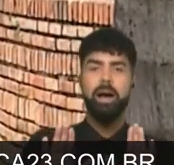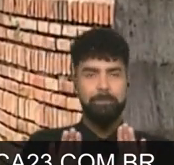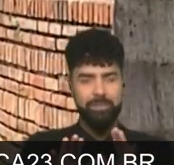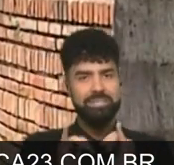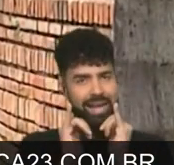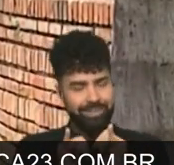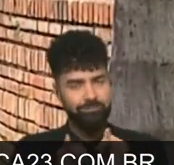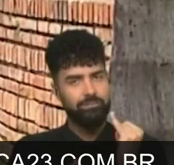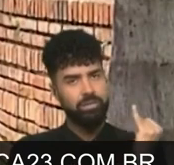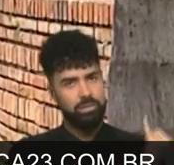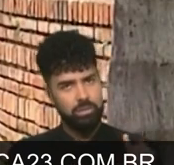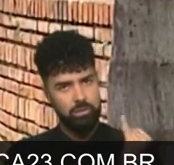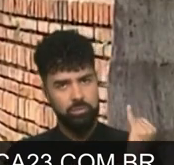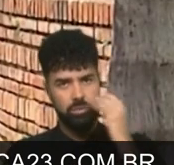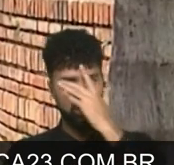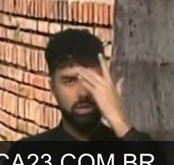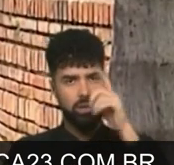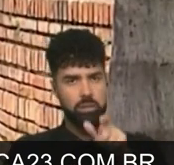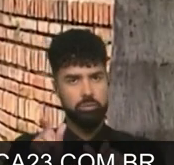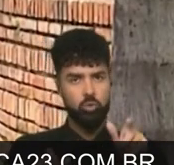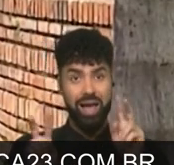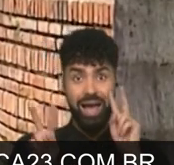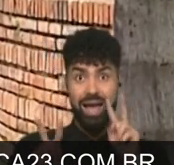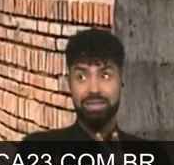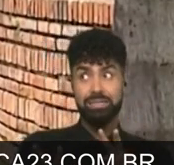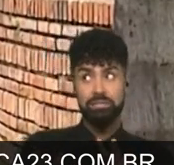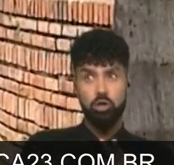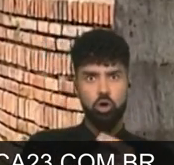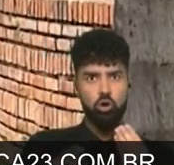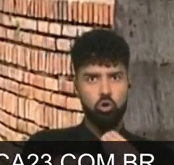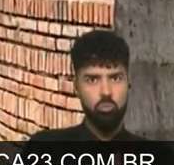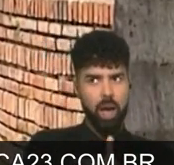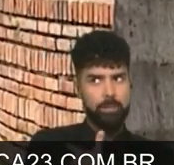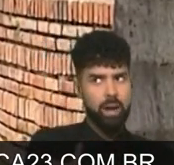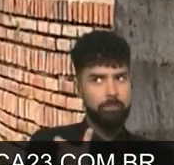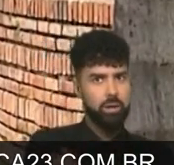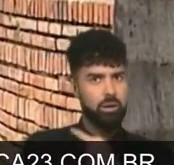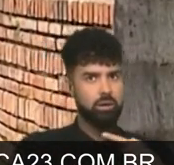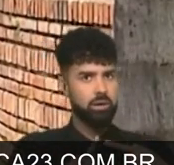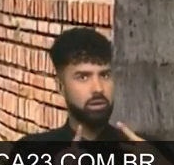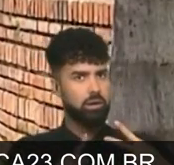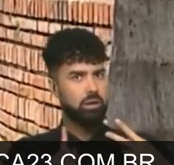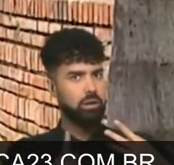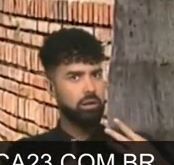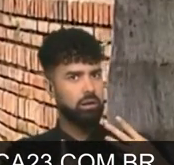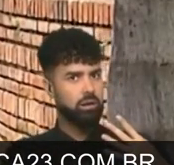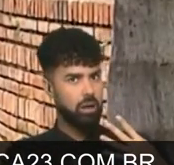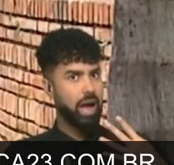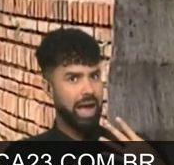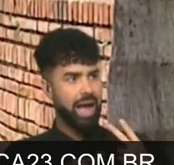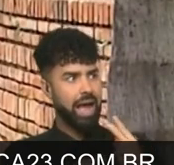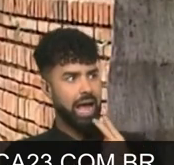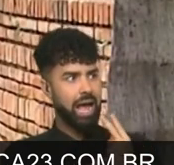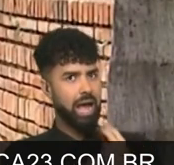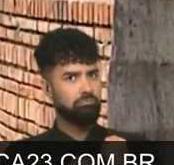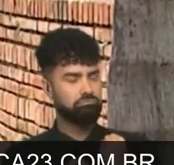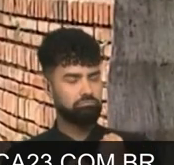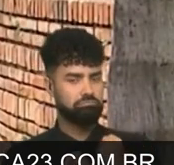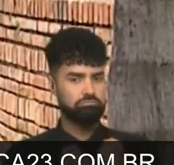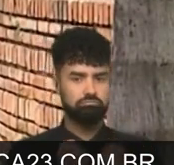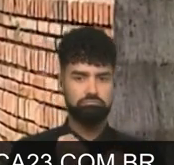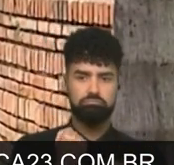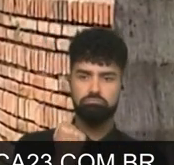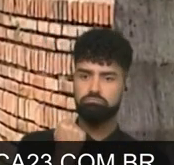importância das pessoas estarem atentas a cobertura vacinal imunização que ajuda a diminuir